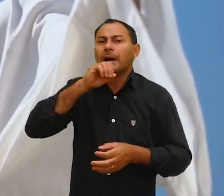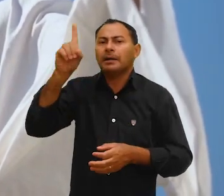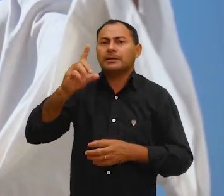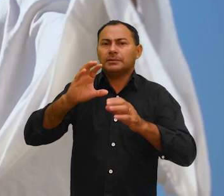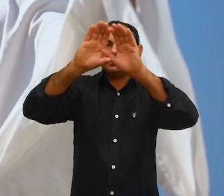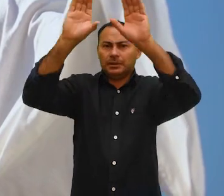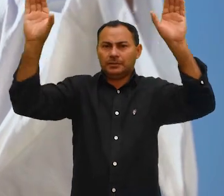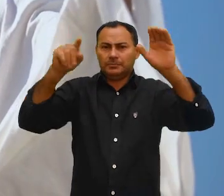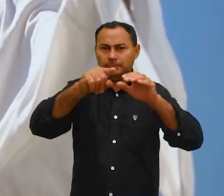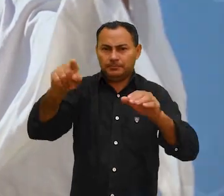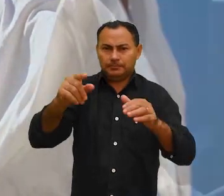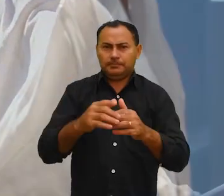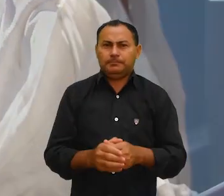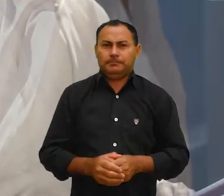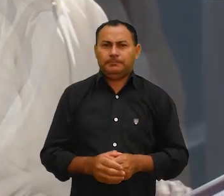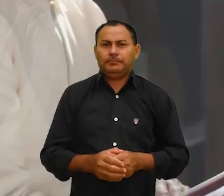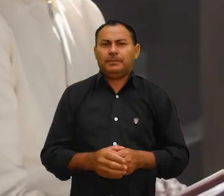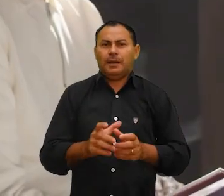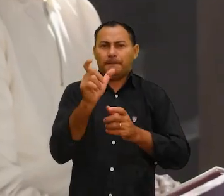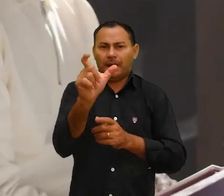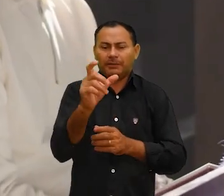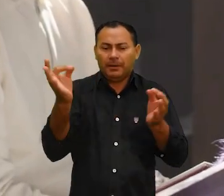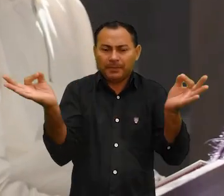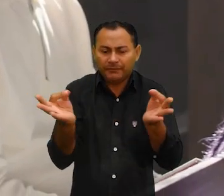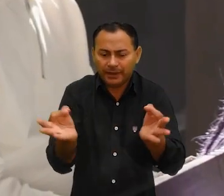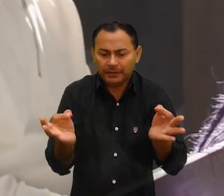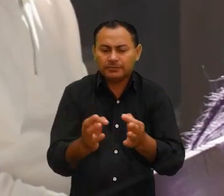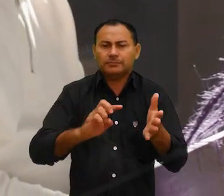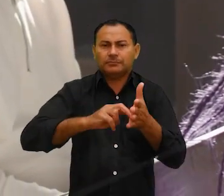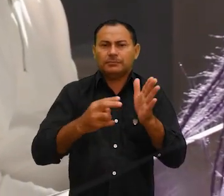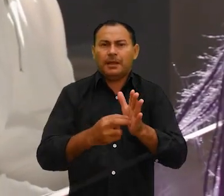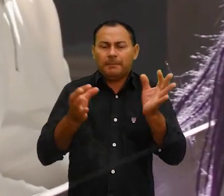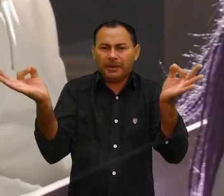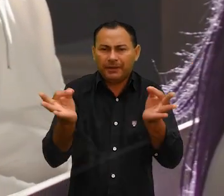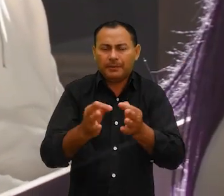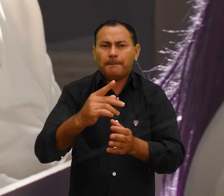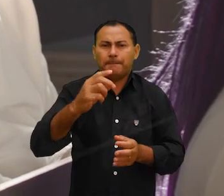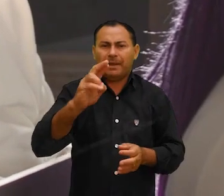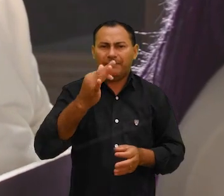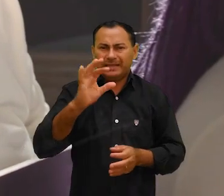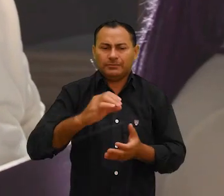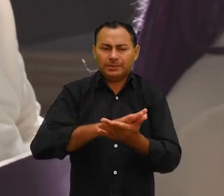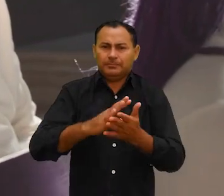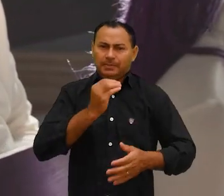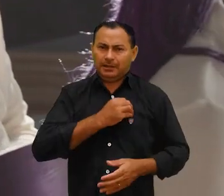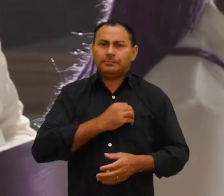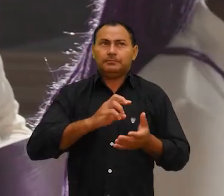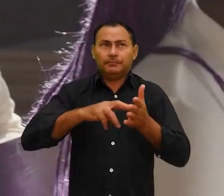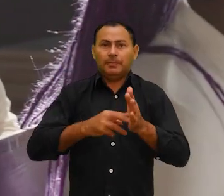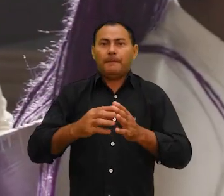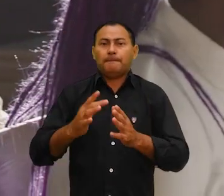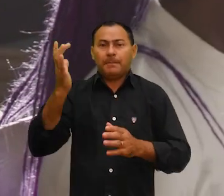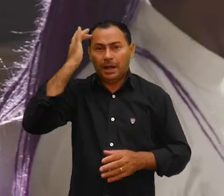Pai celestial de vocês. A palavra perfeito não significa perfeição sem pecado. Ela